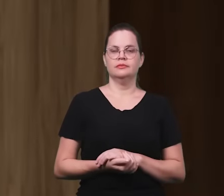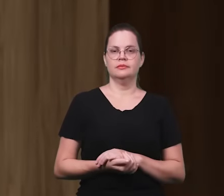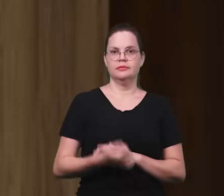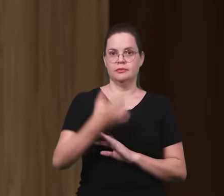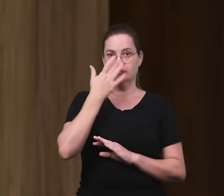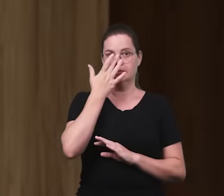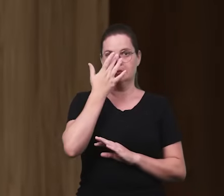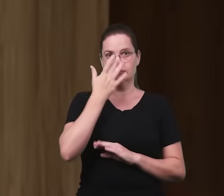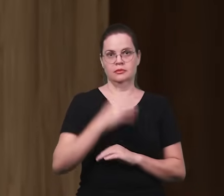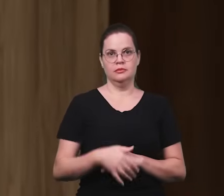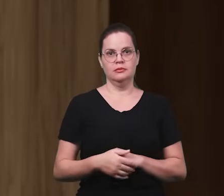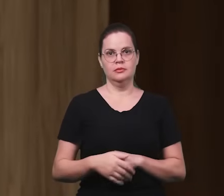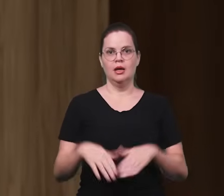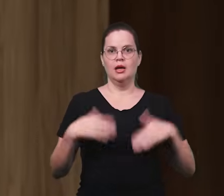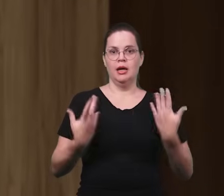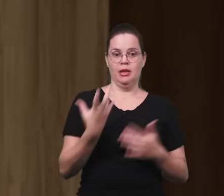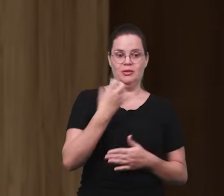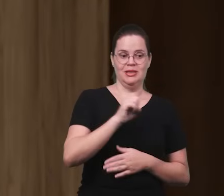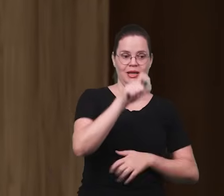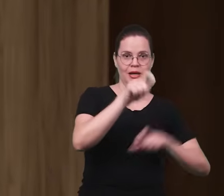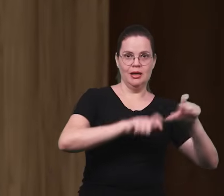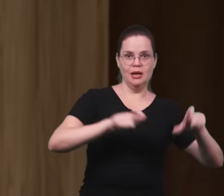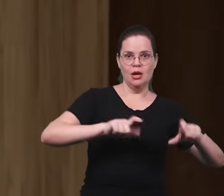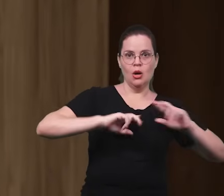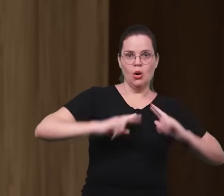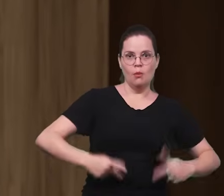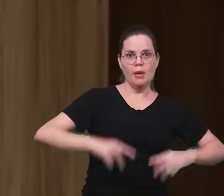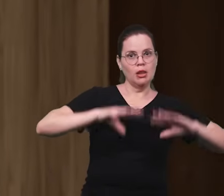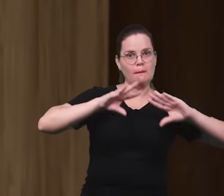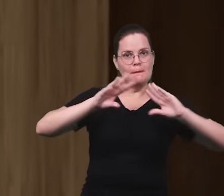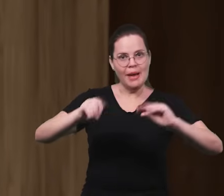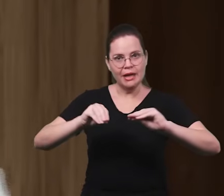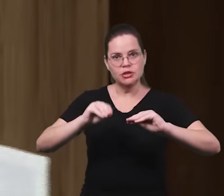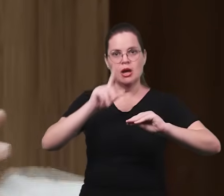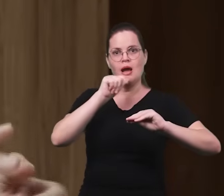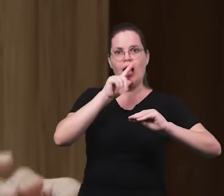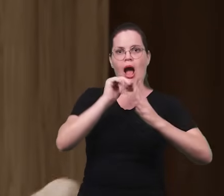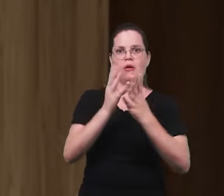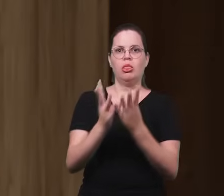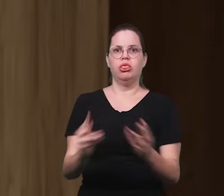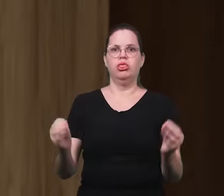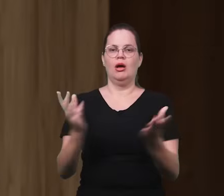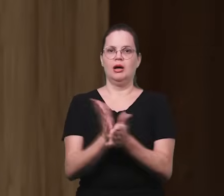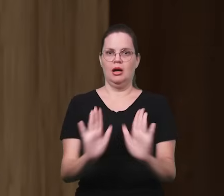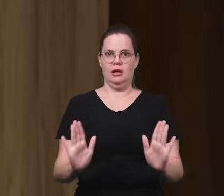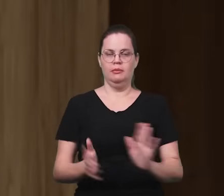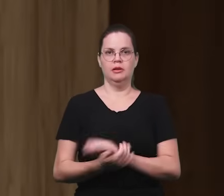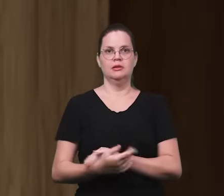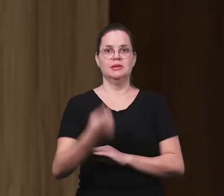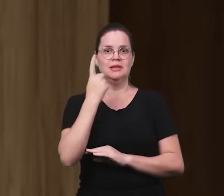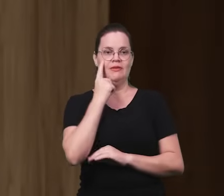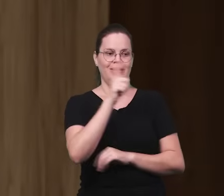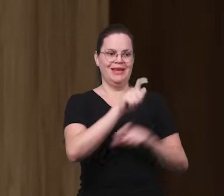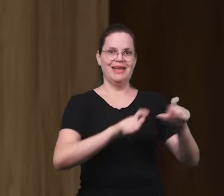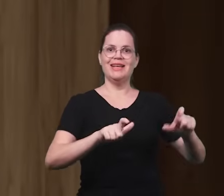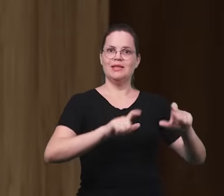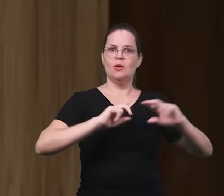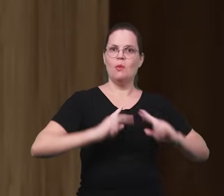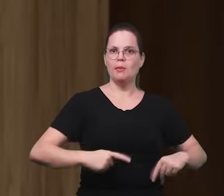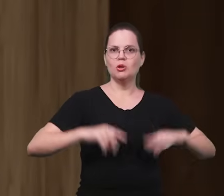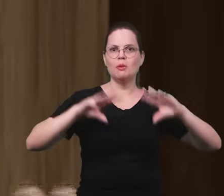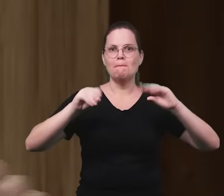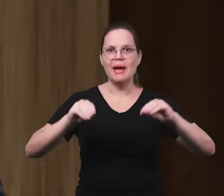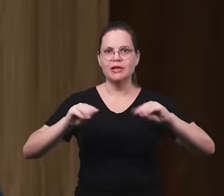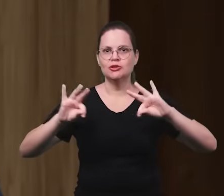o homem e as águas se vão. Então, esse aspecto da intervenção humana e que em